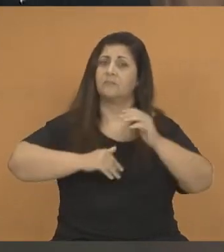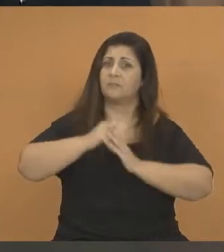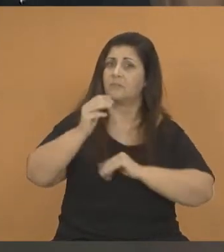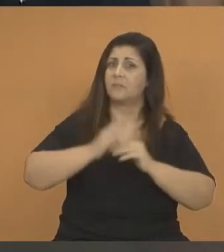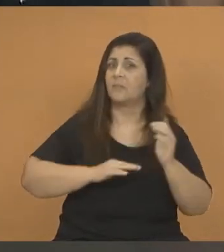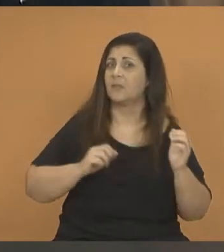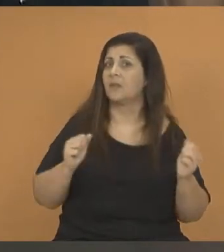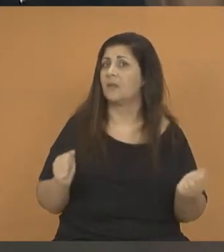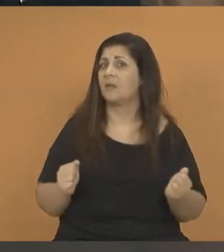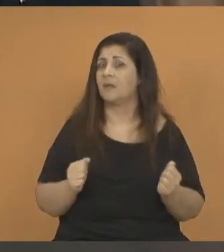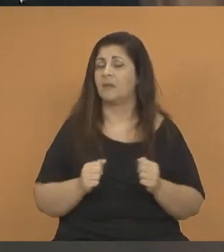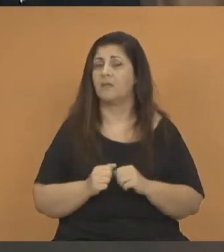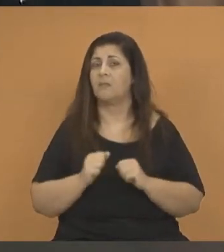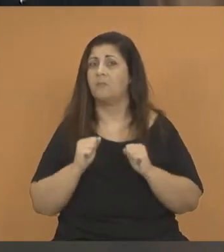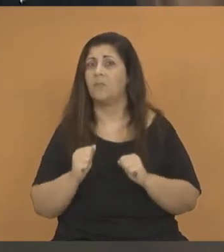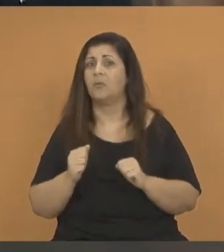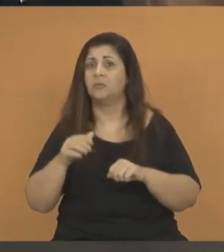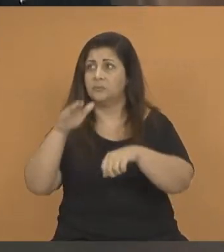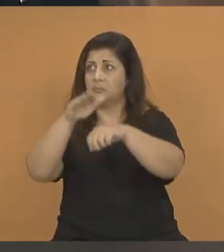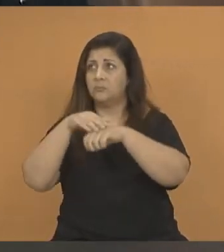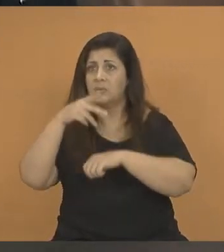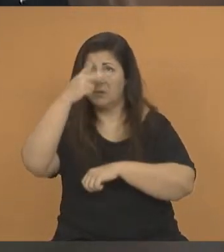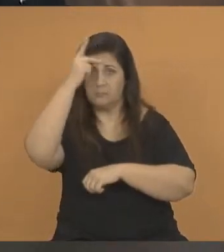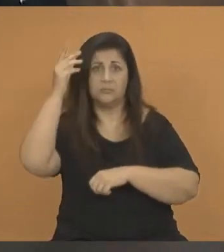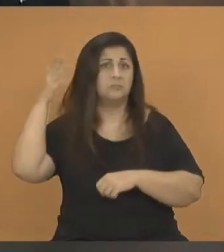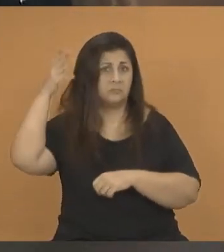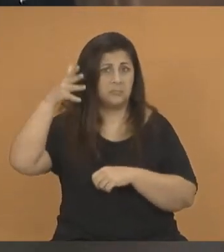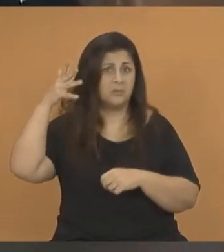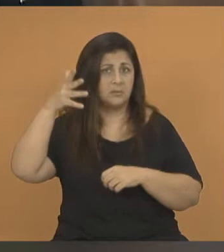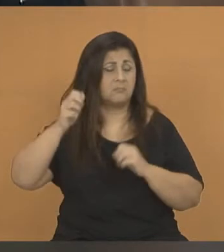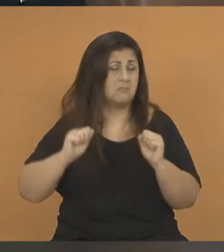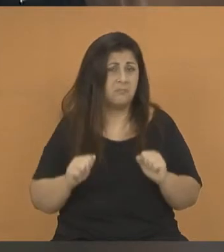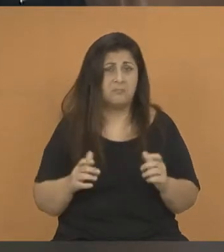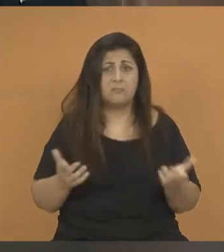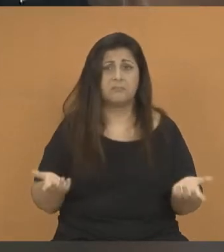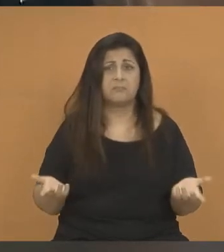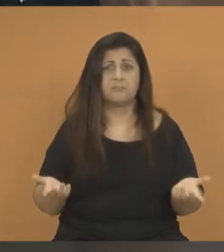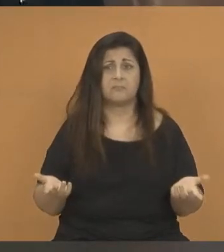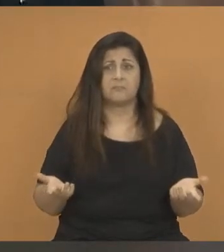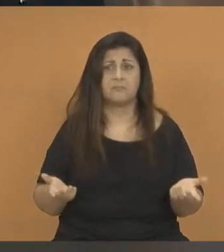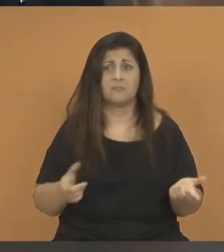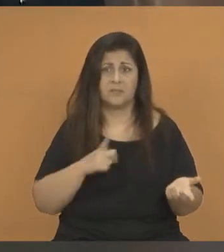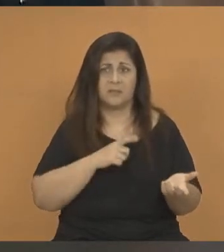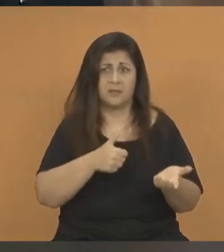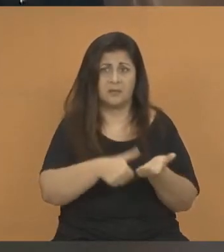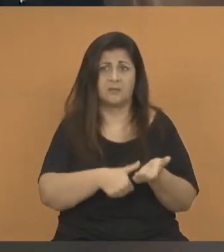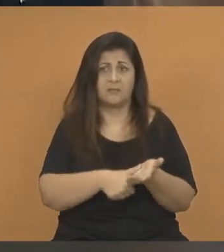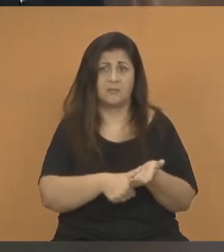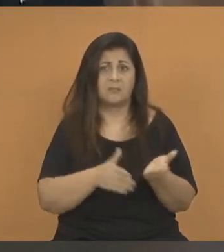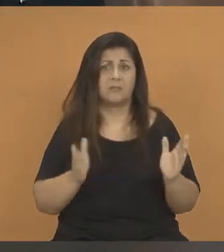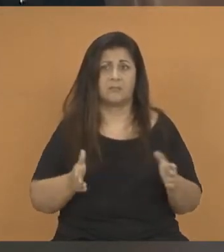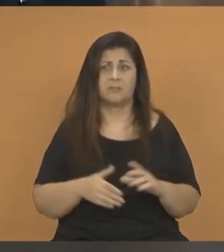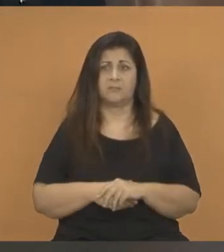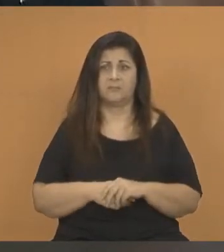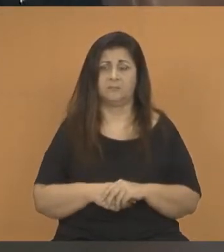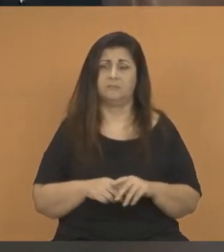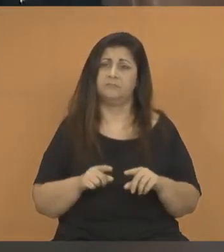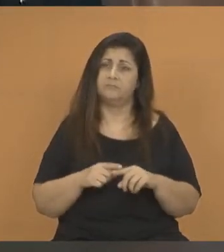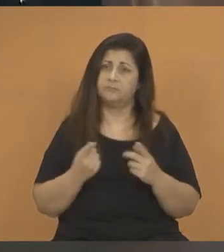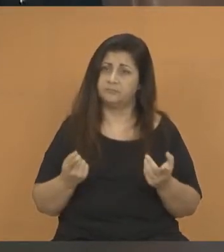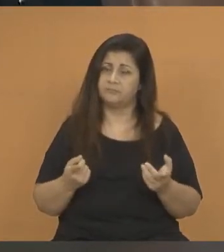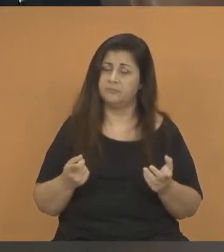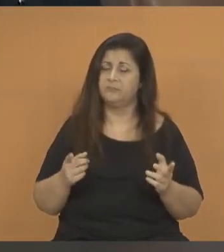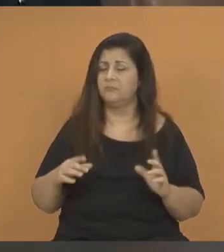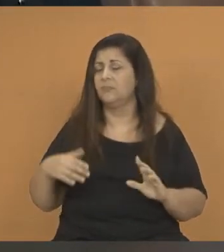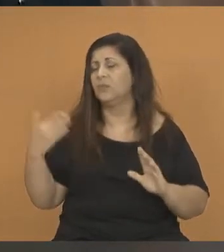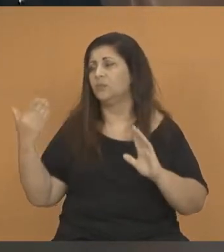trazer peritos, ela pode trazer palestrantes. Isso está previsto no nosso documento aqui. Tá? Agora, Paulinho, claro,